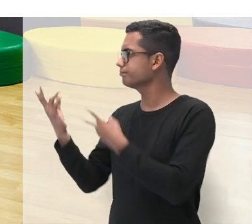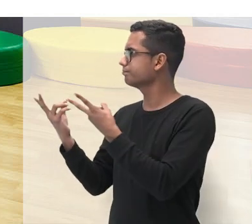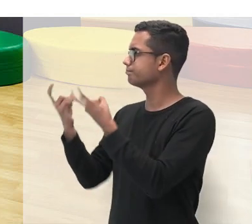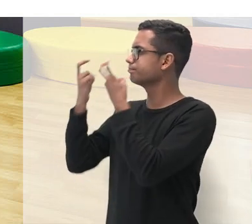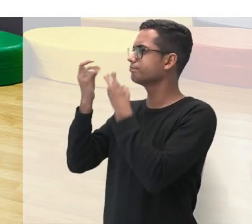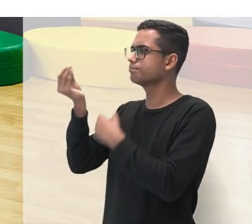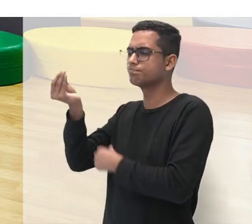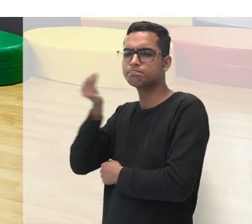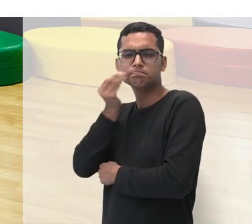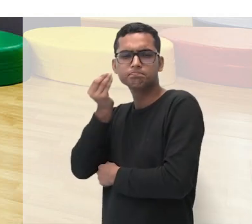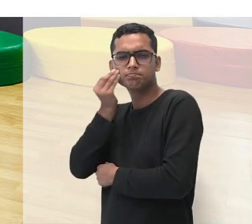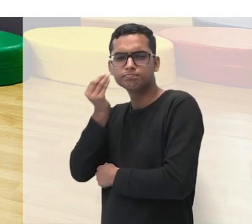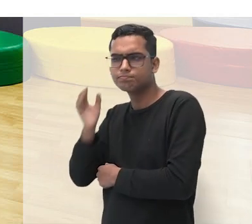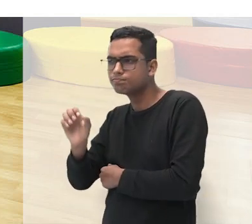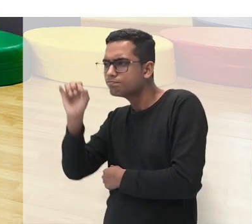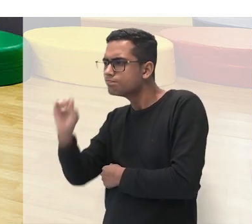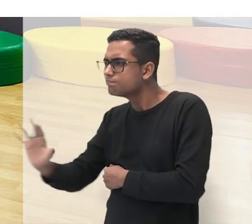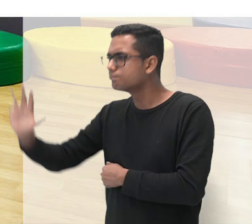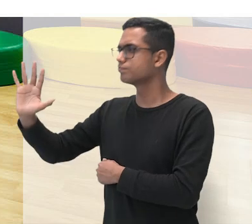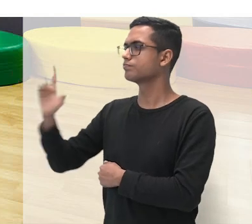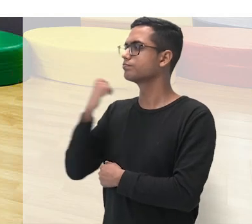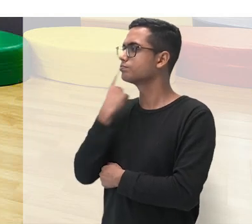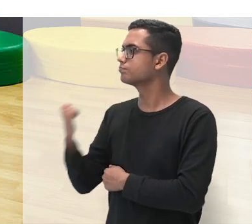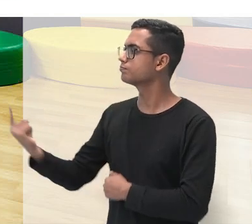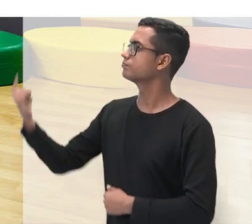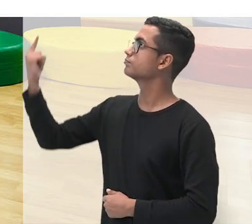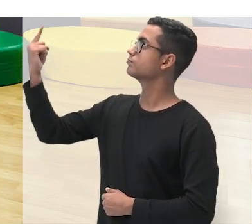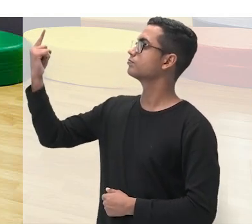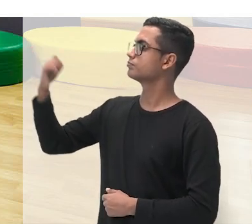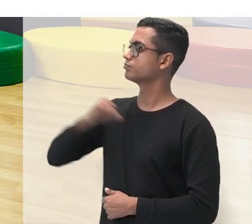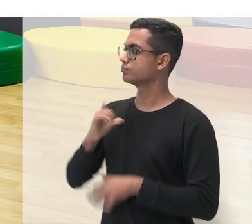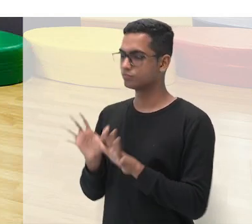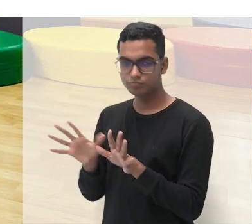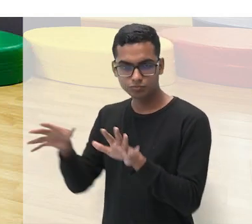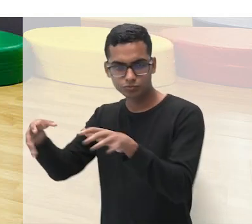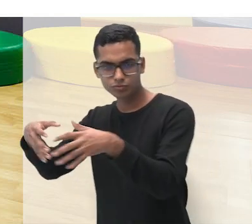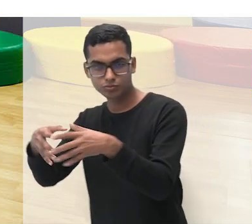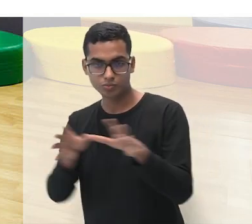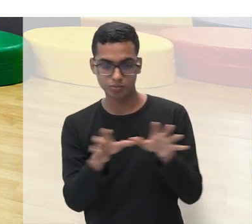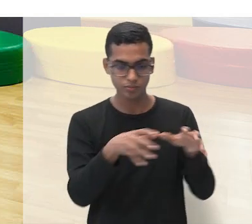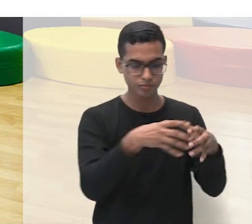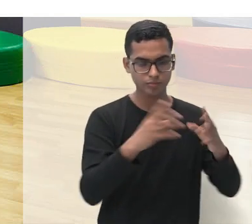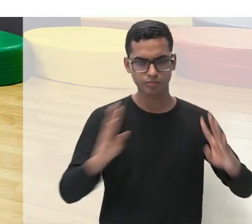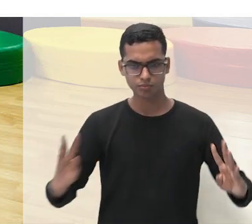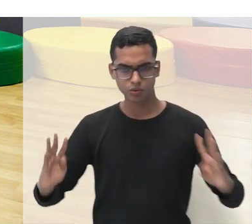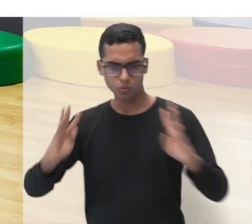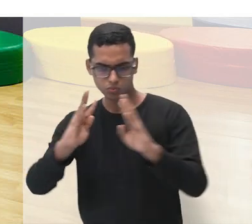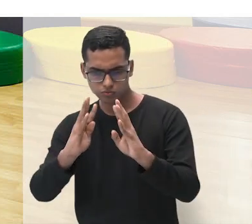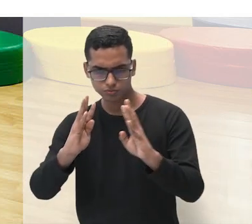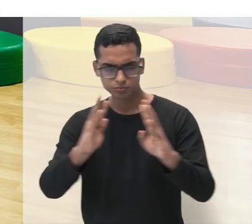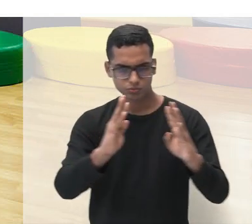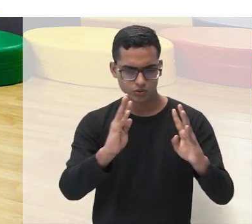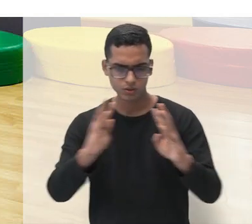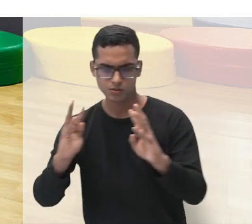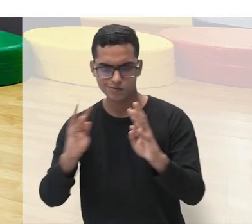mas observem aí que nós também temos 2 times, né, onde eles têm